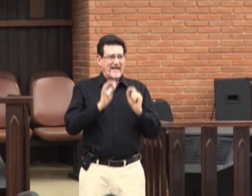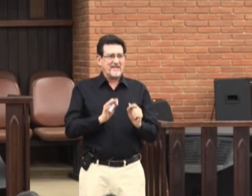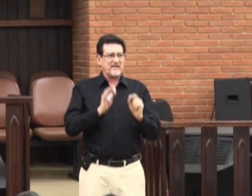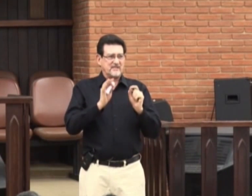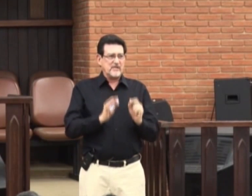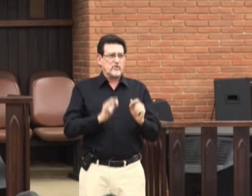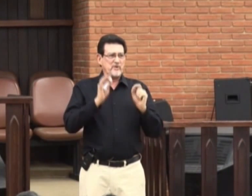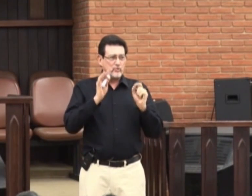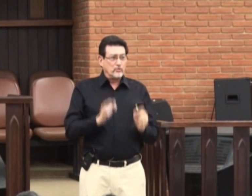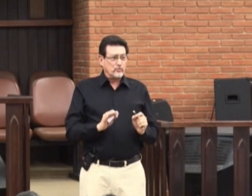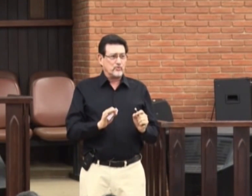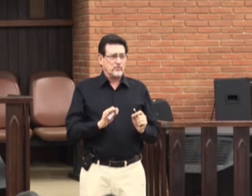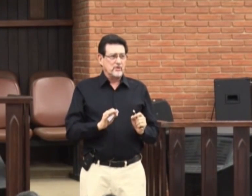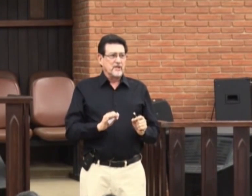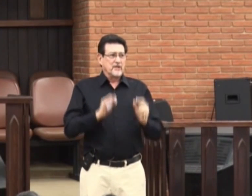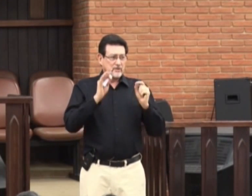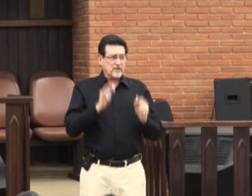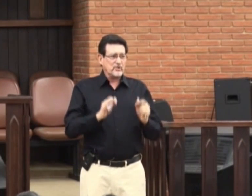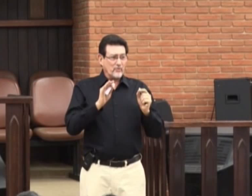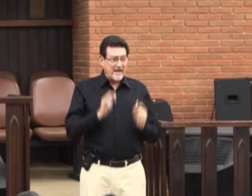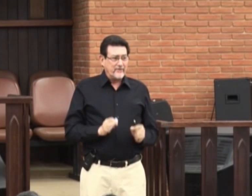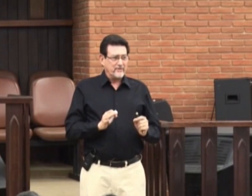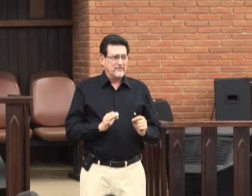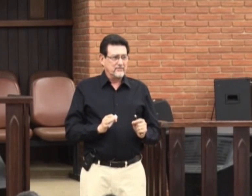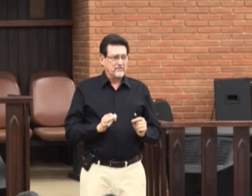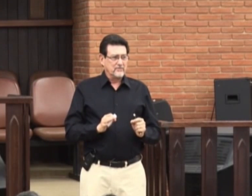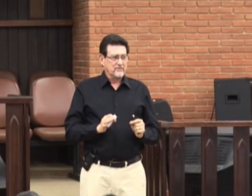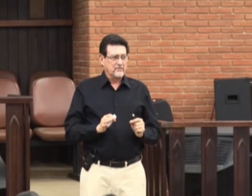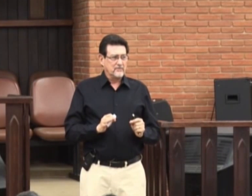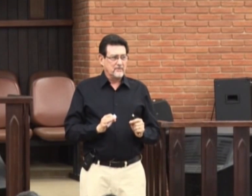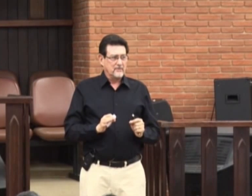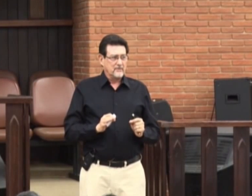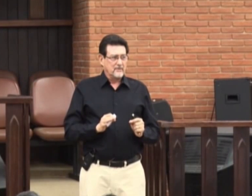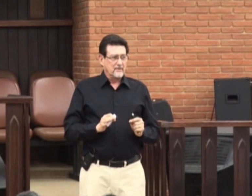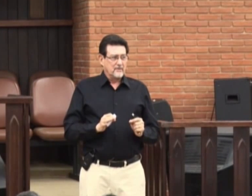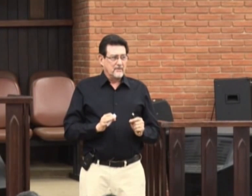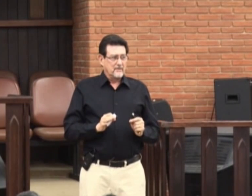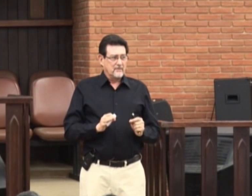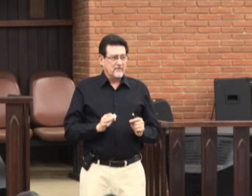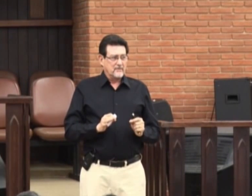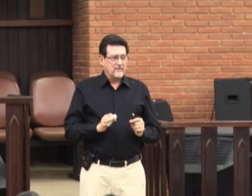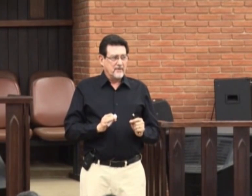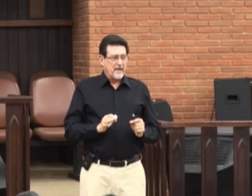ficar 45 minutos de joelho,